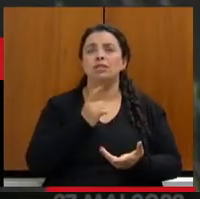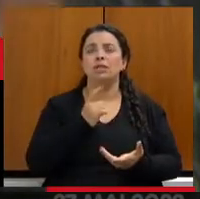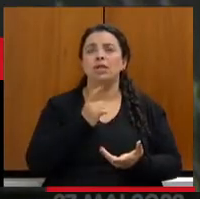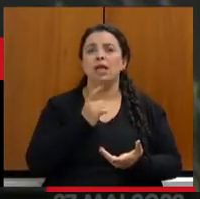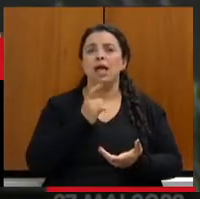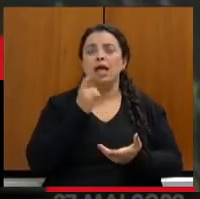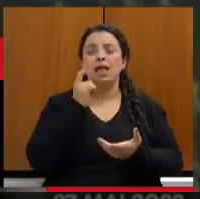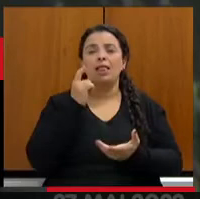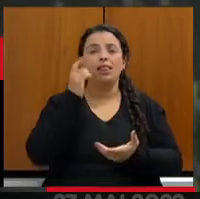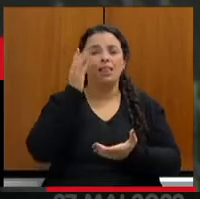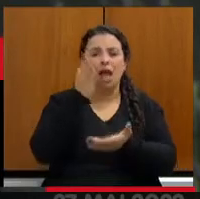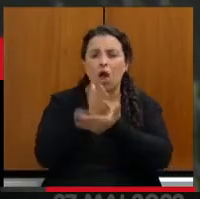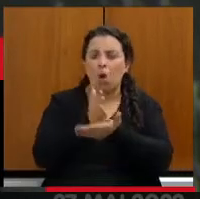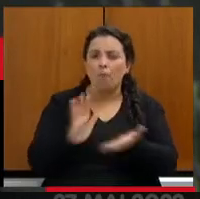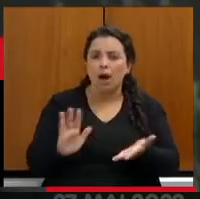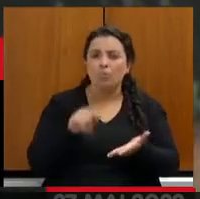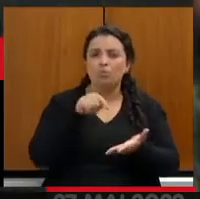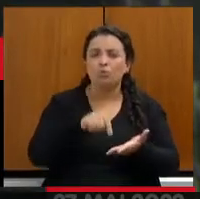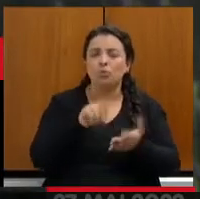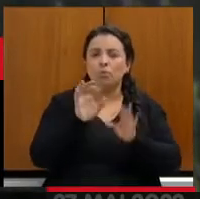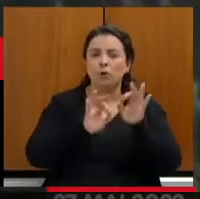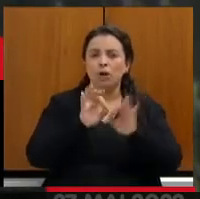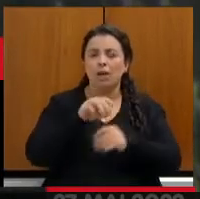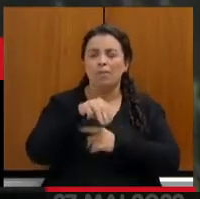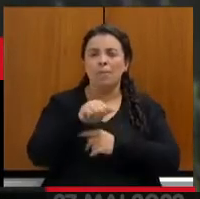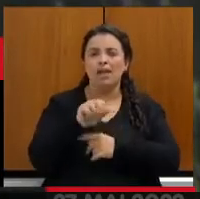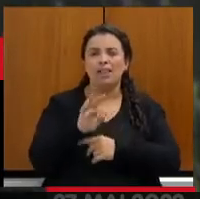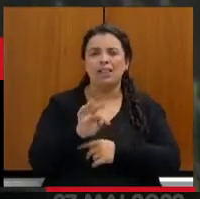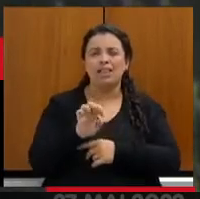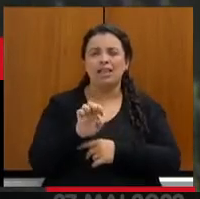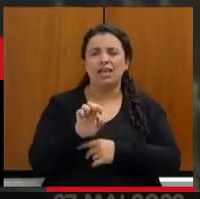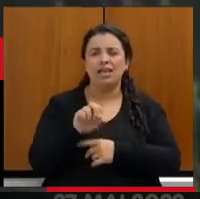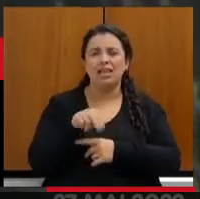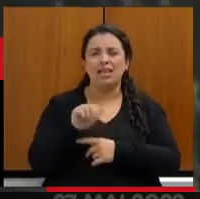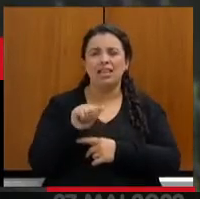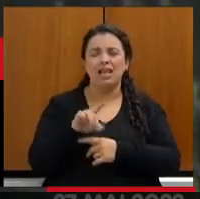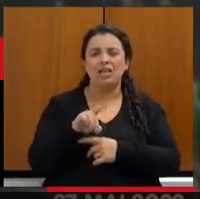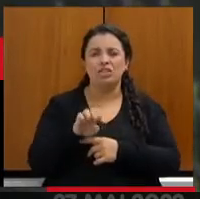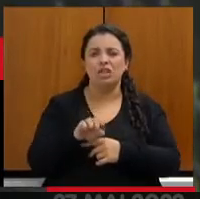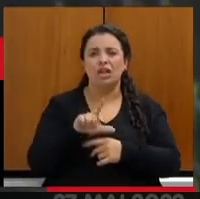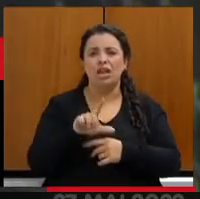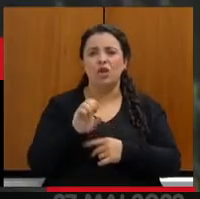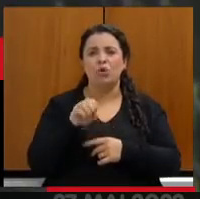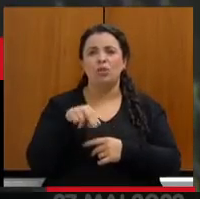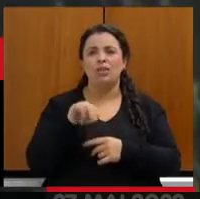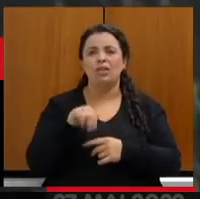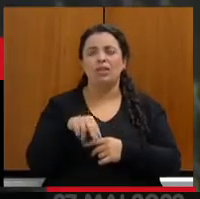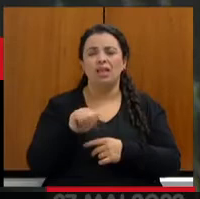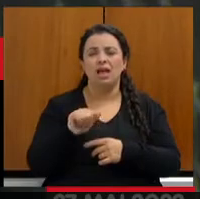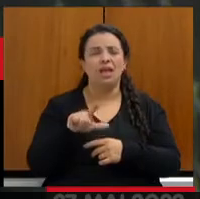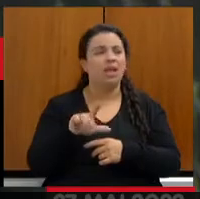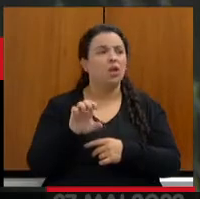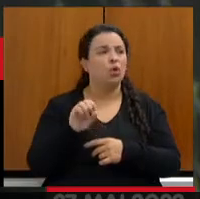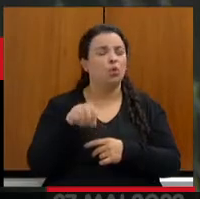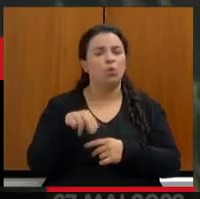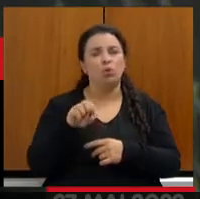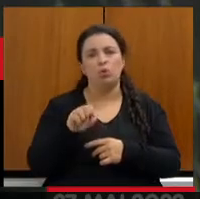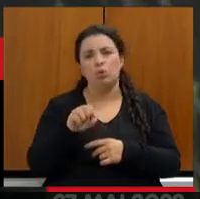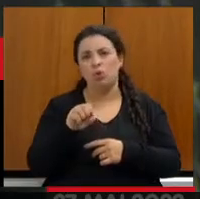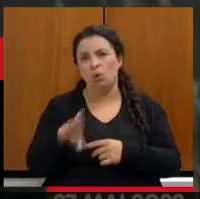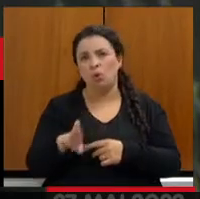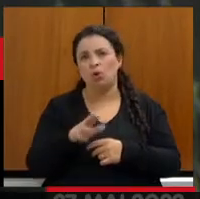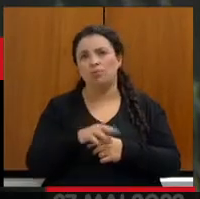Leonor instituto foi propagado e internacionalmente Nossa